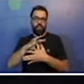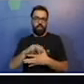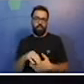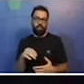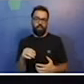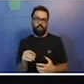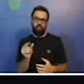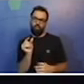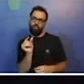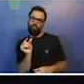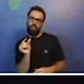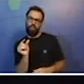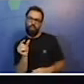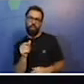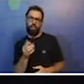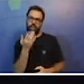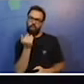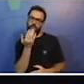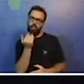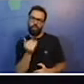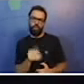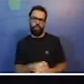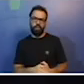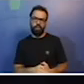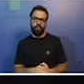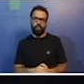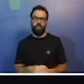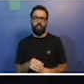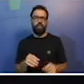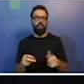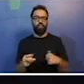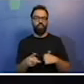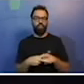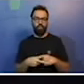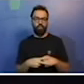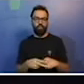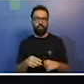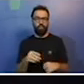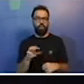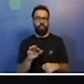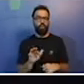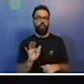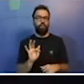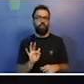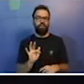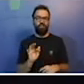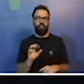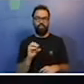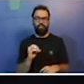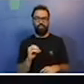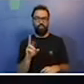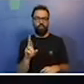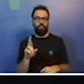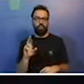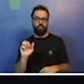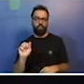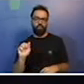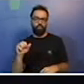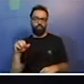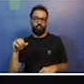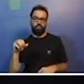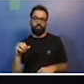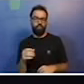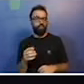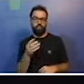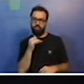almoço. Tenho aí 2 quilos de carne, foi do verbo ser, porém já está num outro tempo, que é o passado. Foi pouco